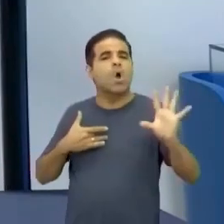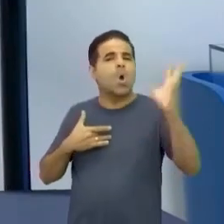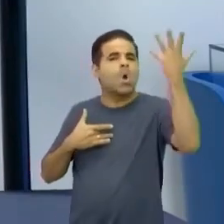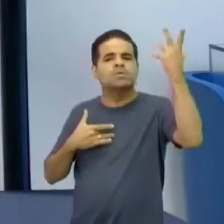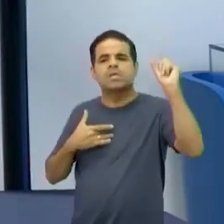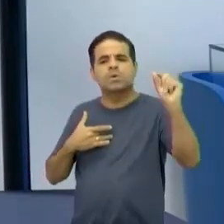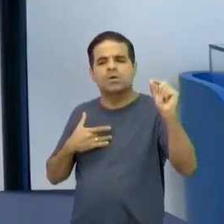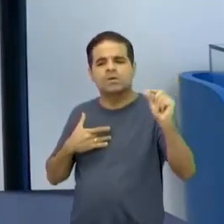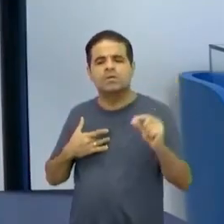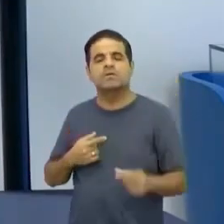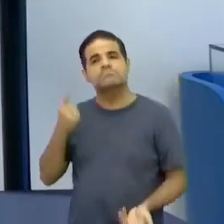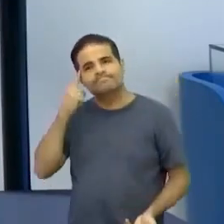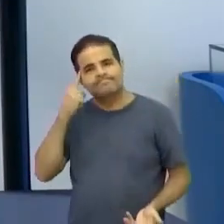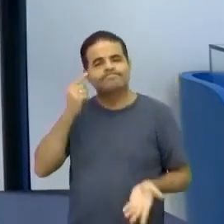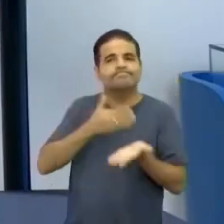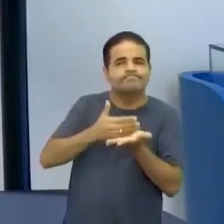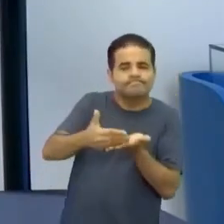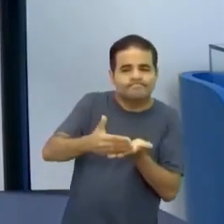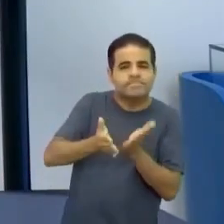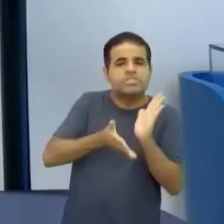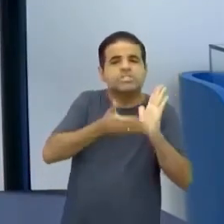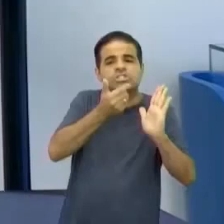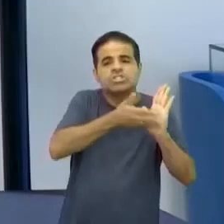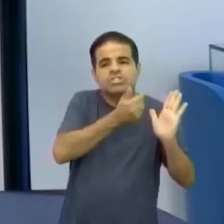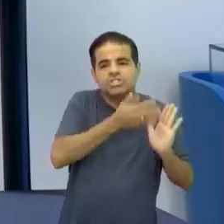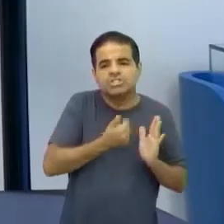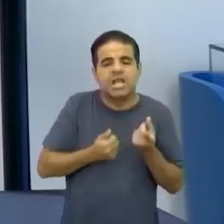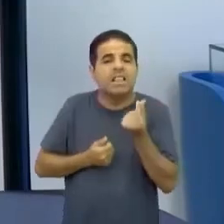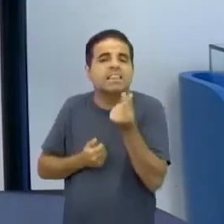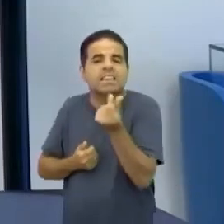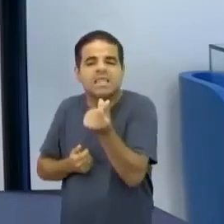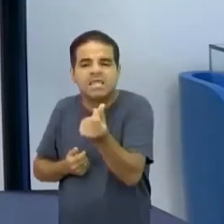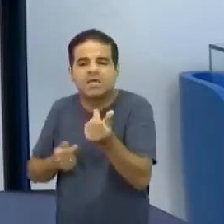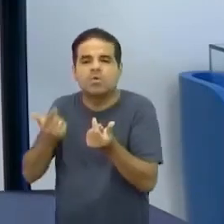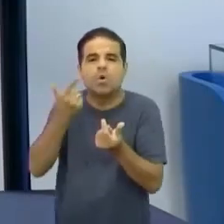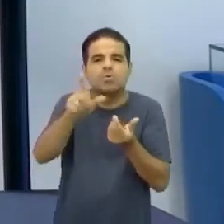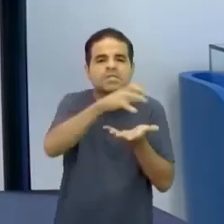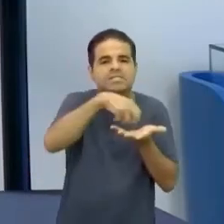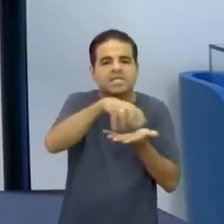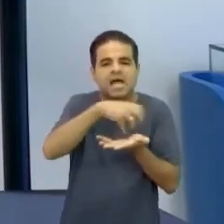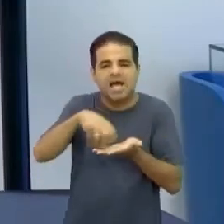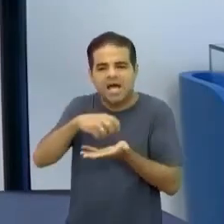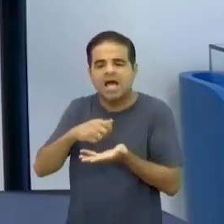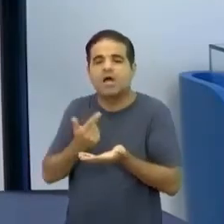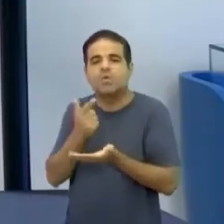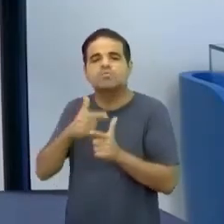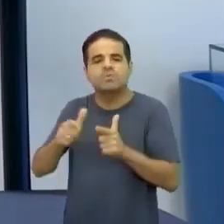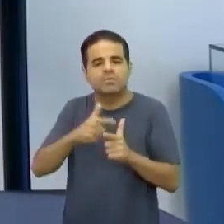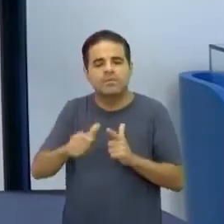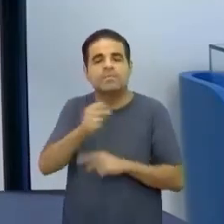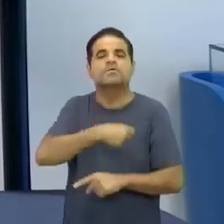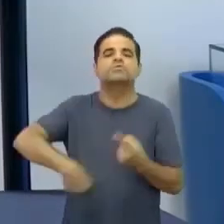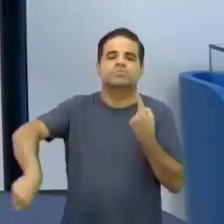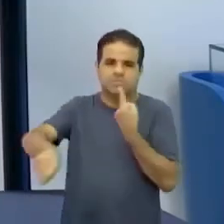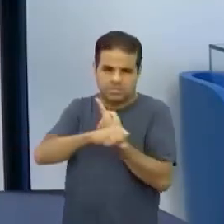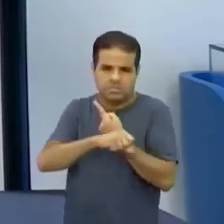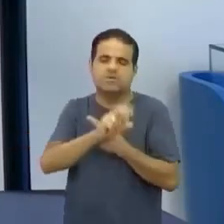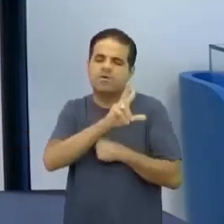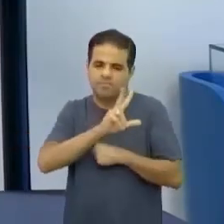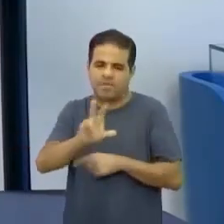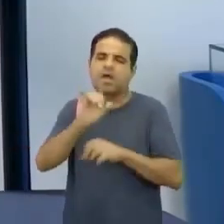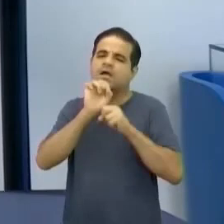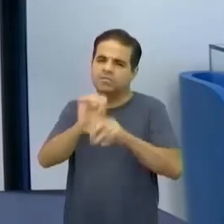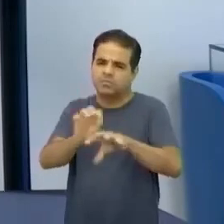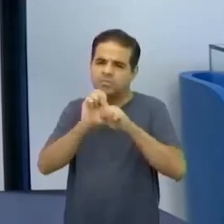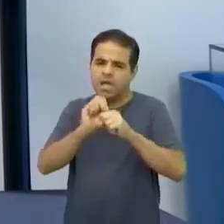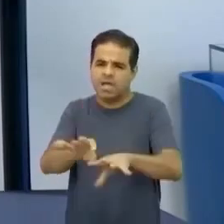acontecer aqui? Eu vou começar a tirar esse dinheiro de outras áreas da sociedade, vou causar problemas sociais, que nós temos a educação,